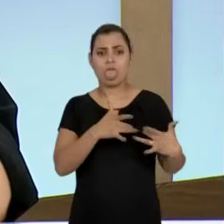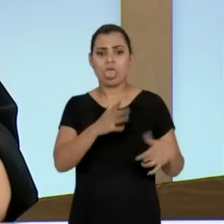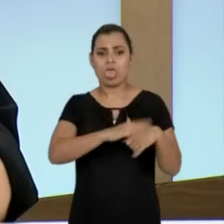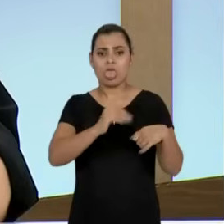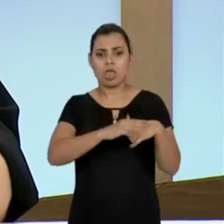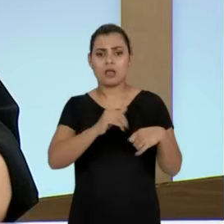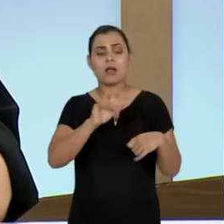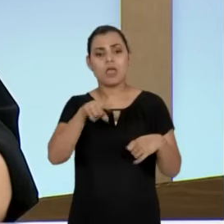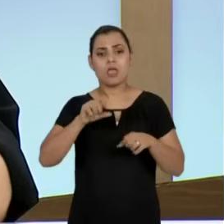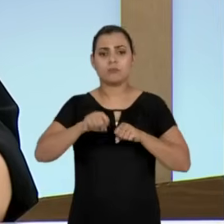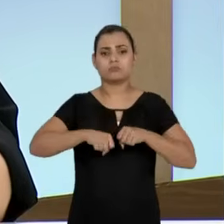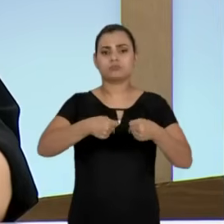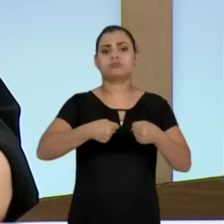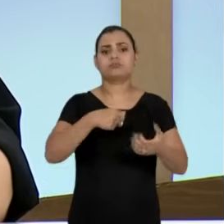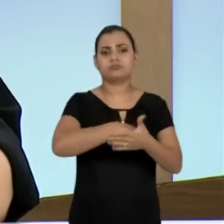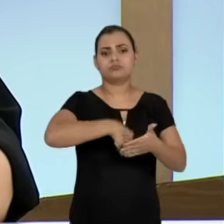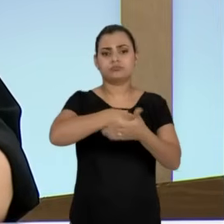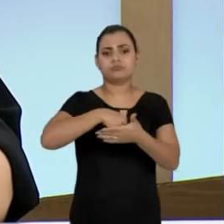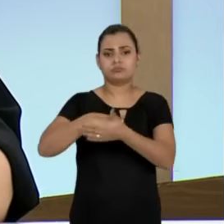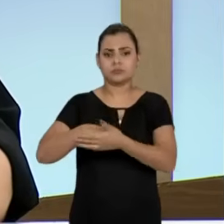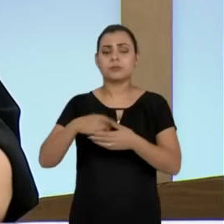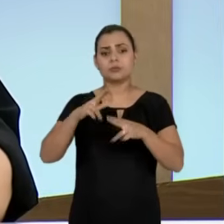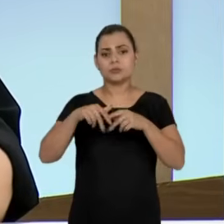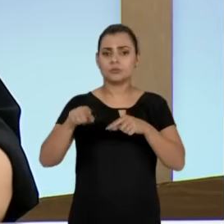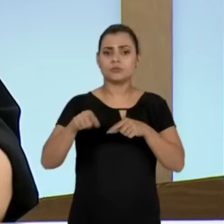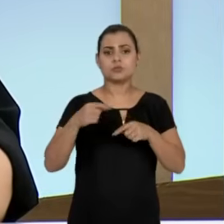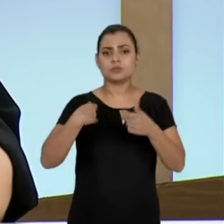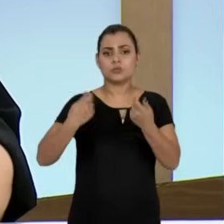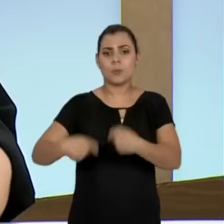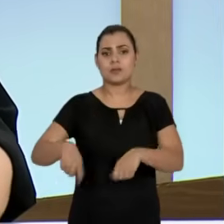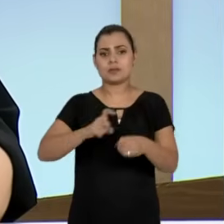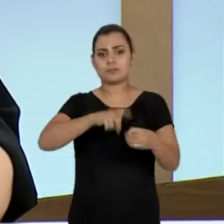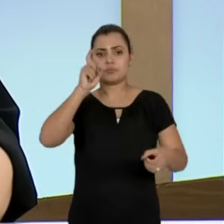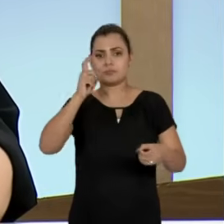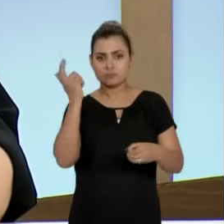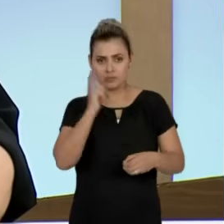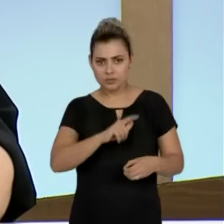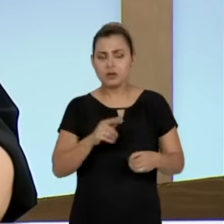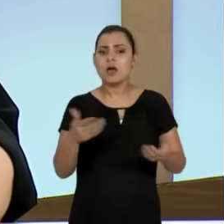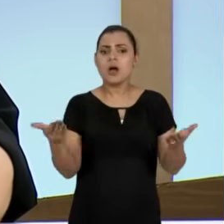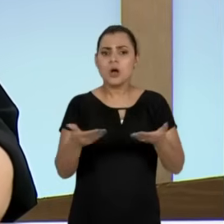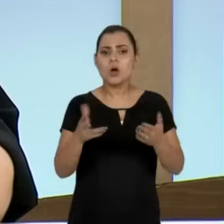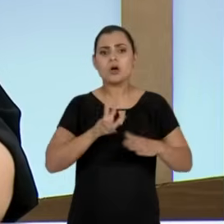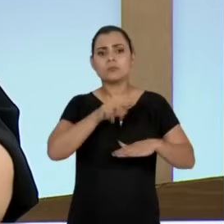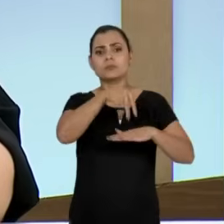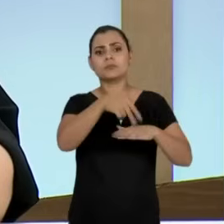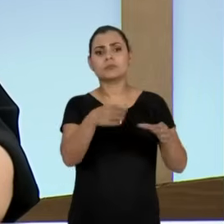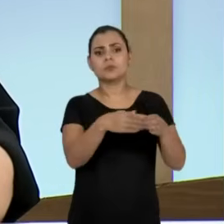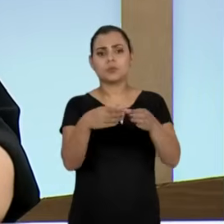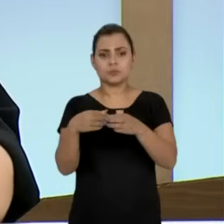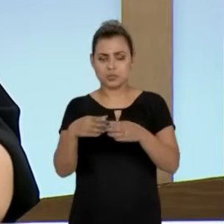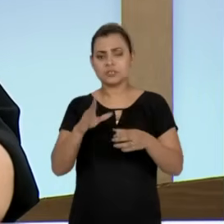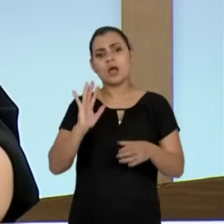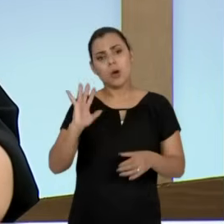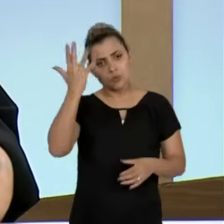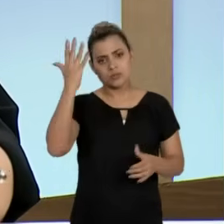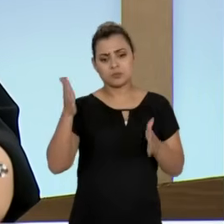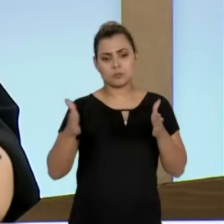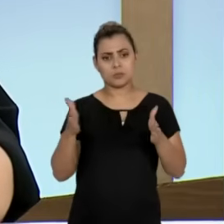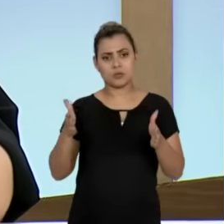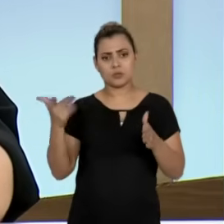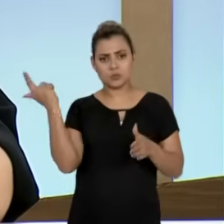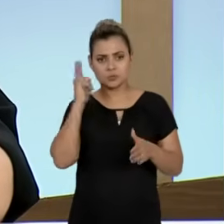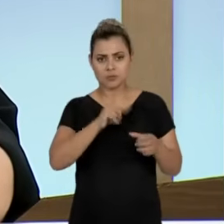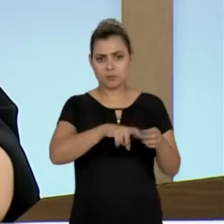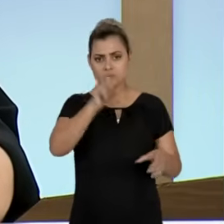as pessoas se engajarem e, eventualmente, vocês se tornarem desnecessários, né? Graças a Deus. Agora que o senhor está falando da voz das comunidades, teve algum momento que vocês já tiveram sucesso